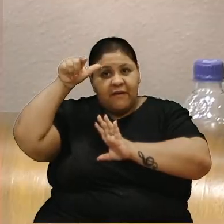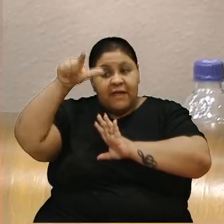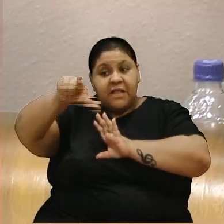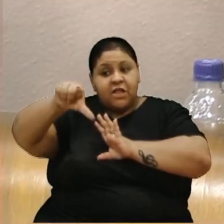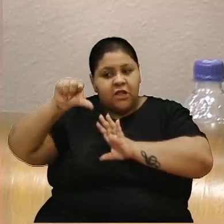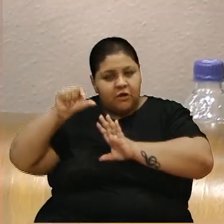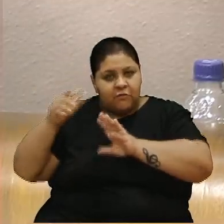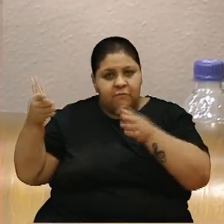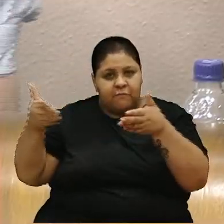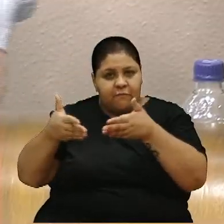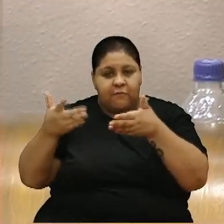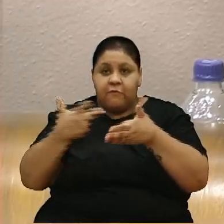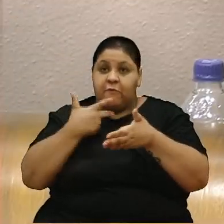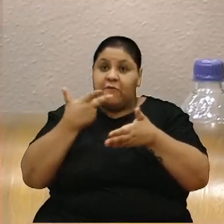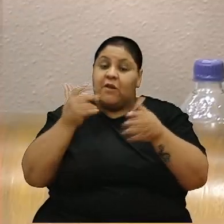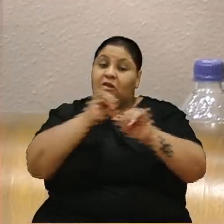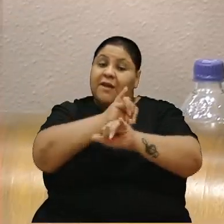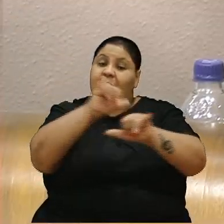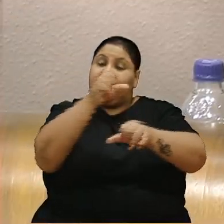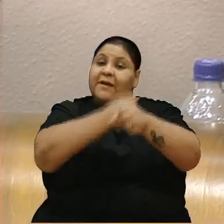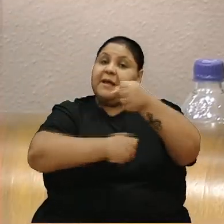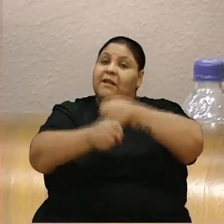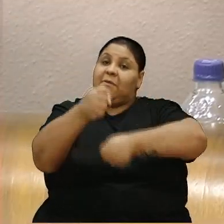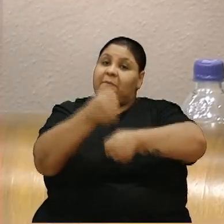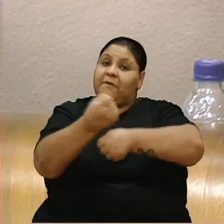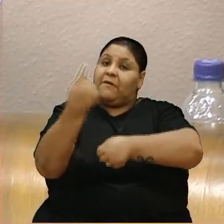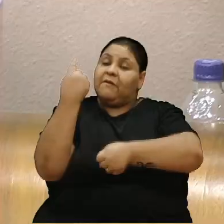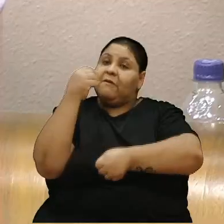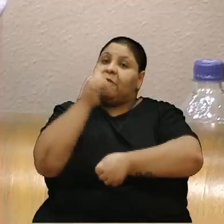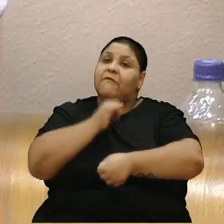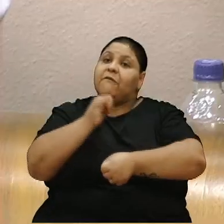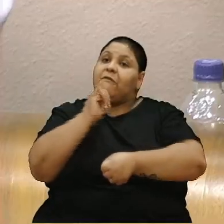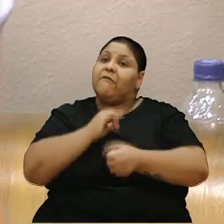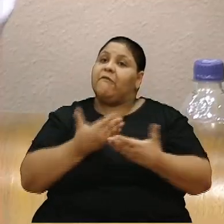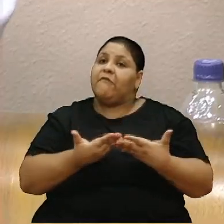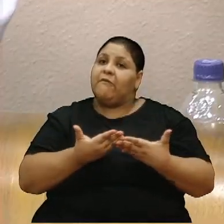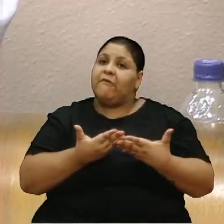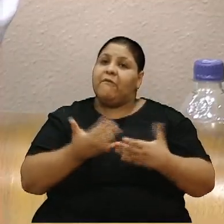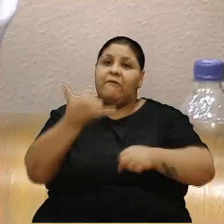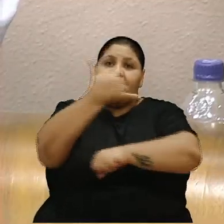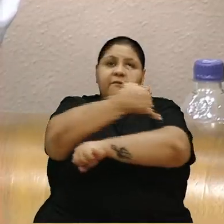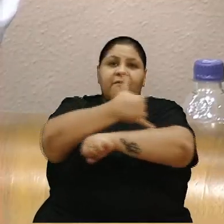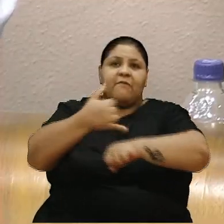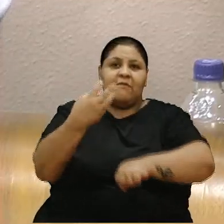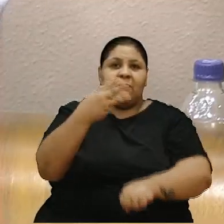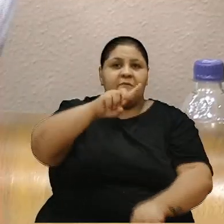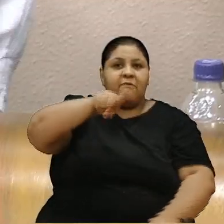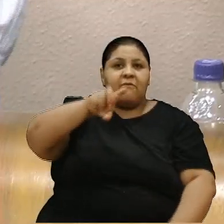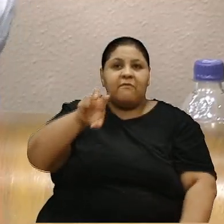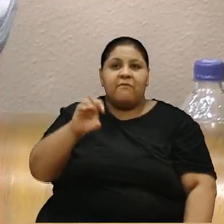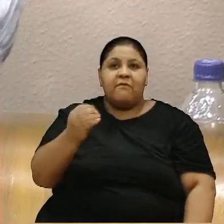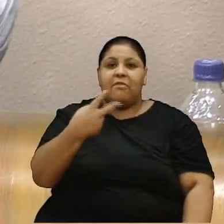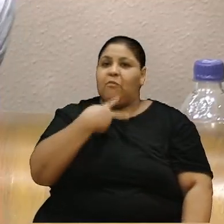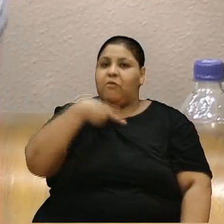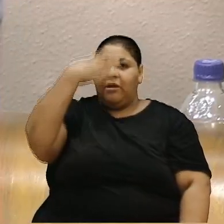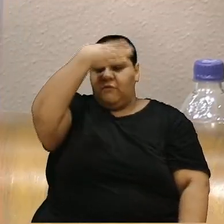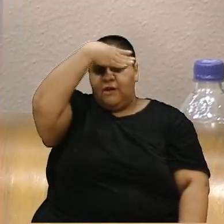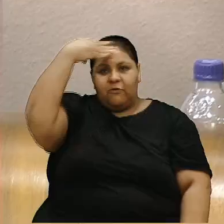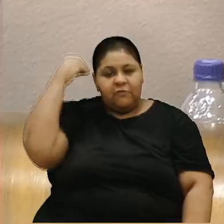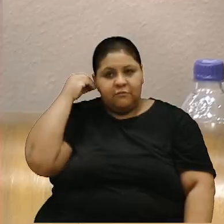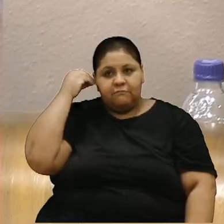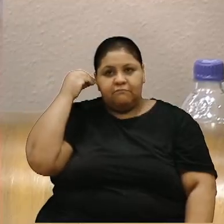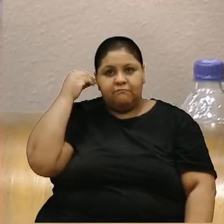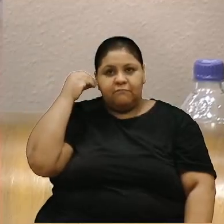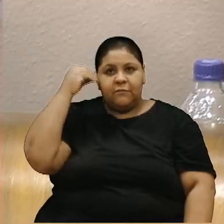atualmente, disse, na campanha passada, por exemplo, se elegeu com base na passagem a 350. A gente não pode esquecer disso. Então, o